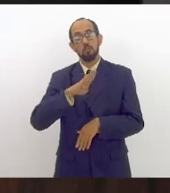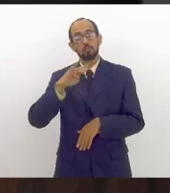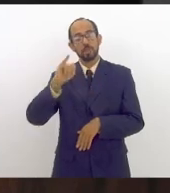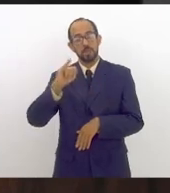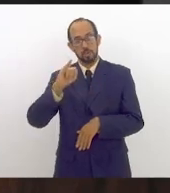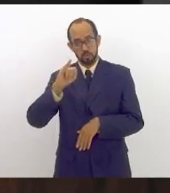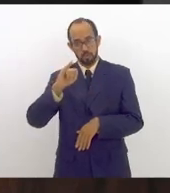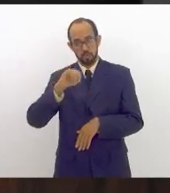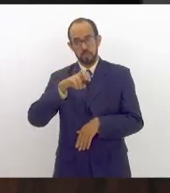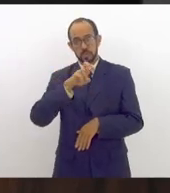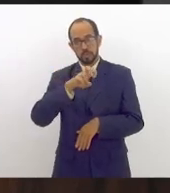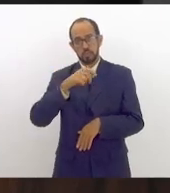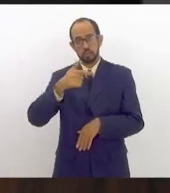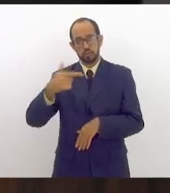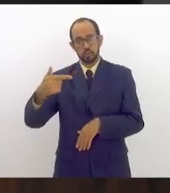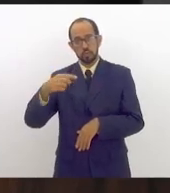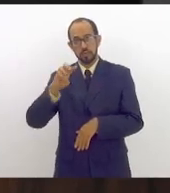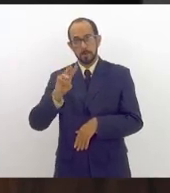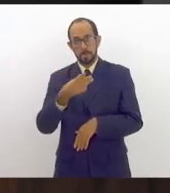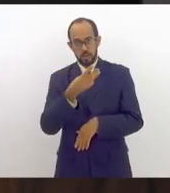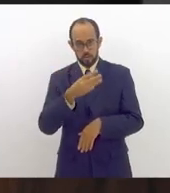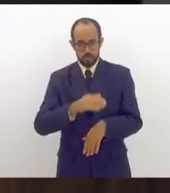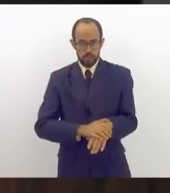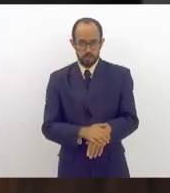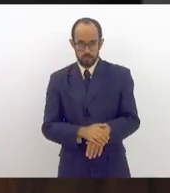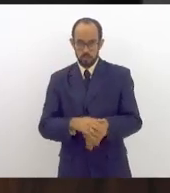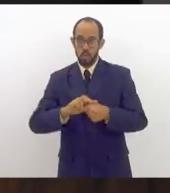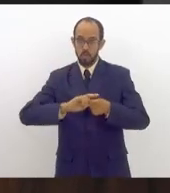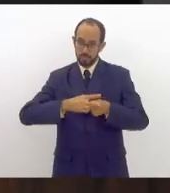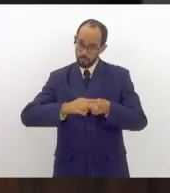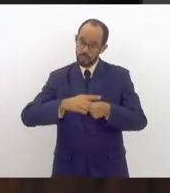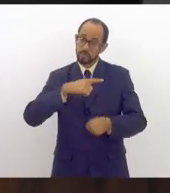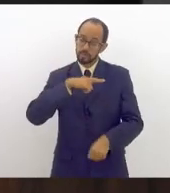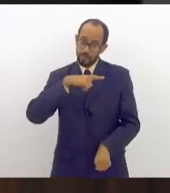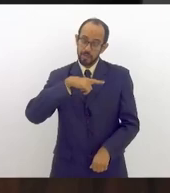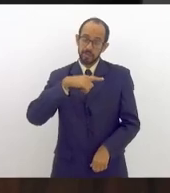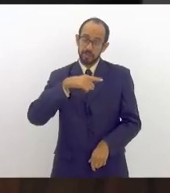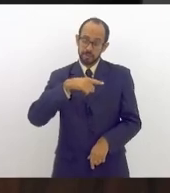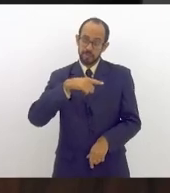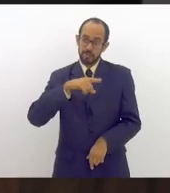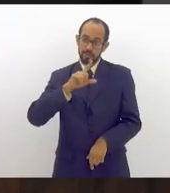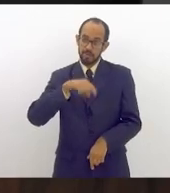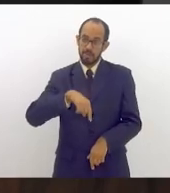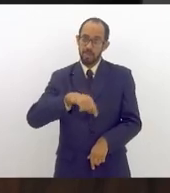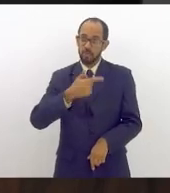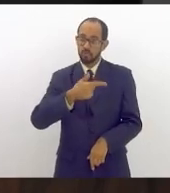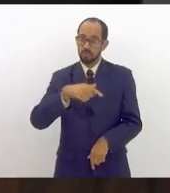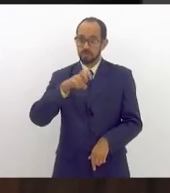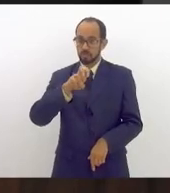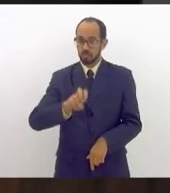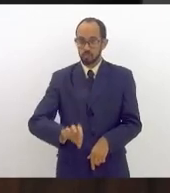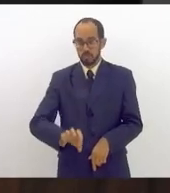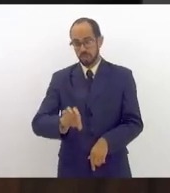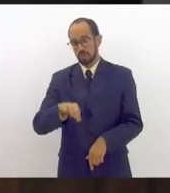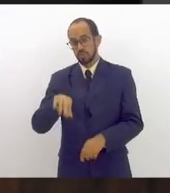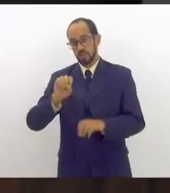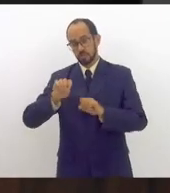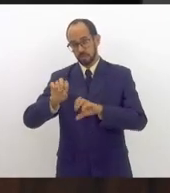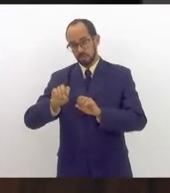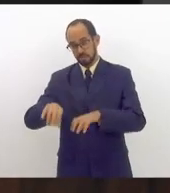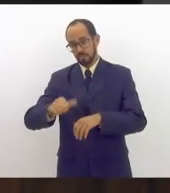Isso tem consequência, porque isso são menos 25% para a educação, menos 12% para a